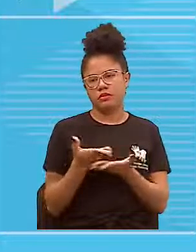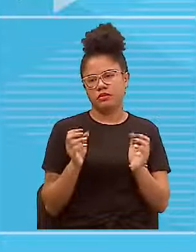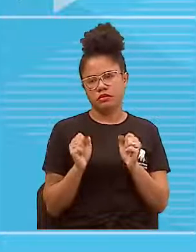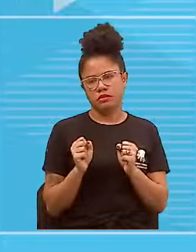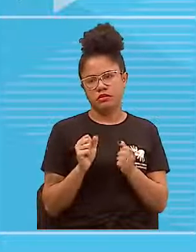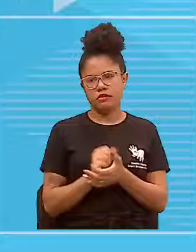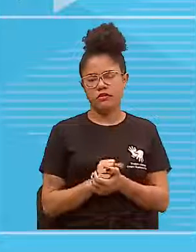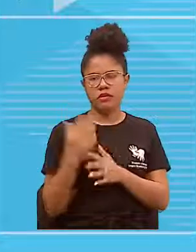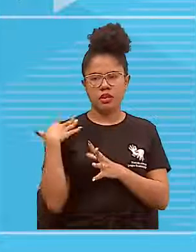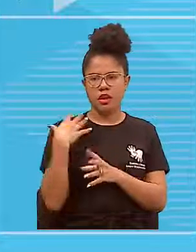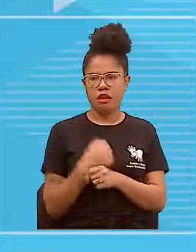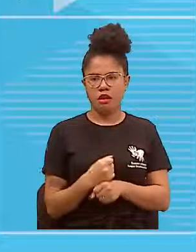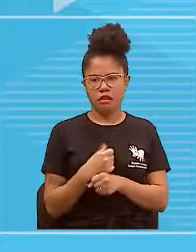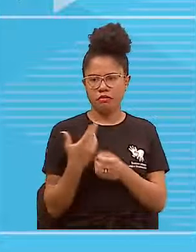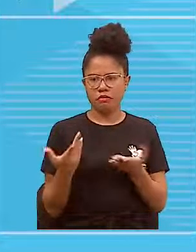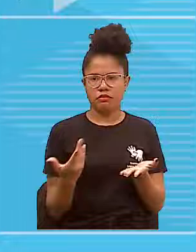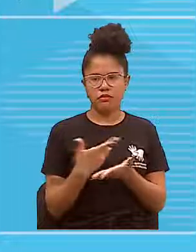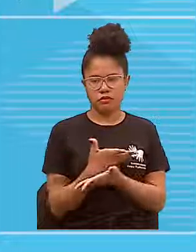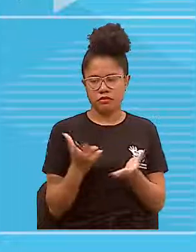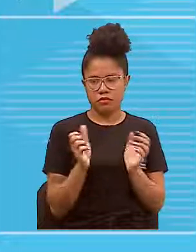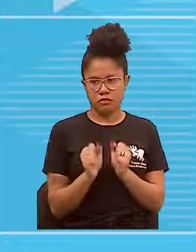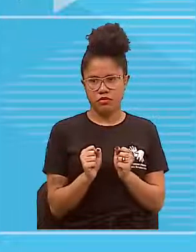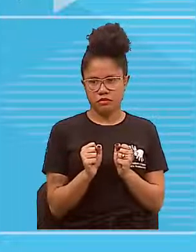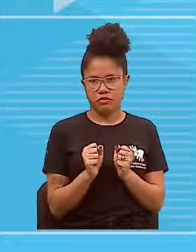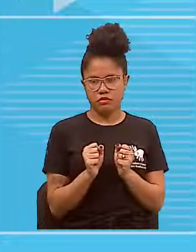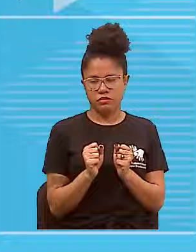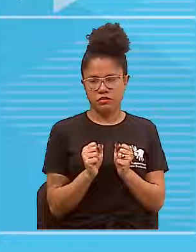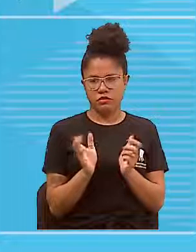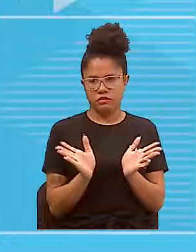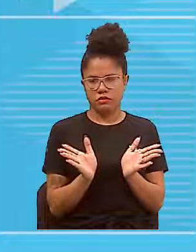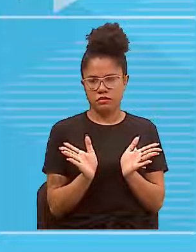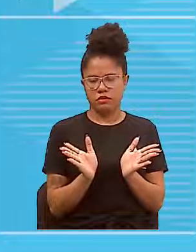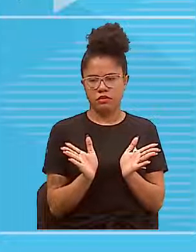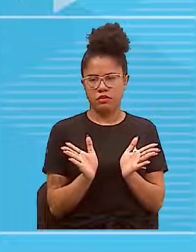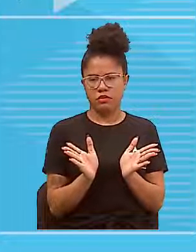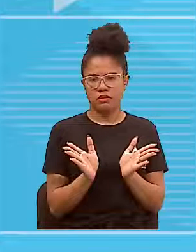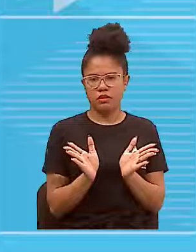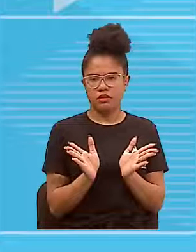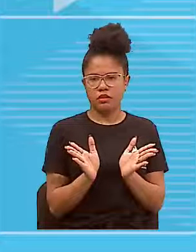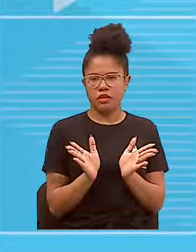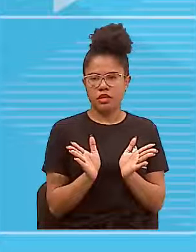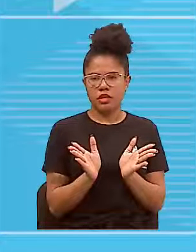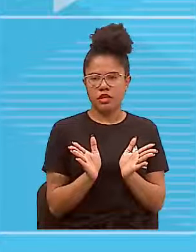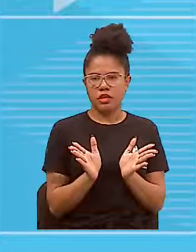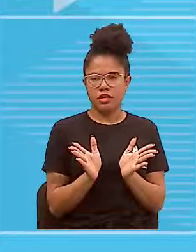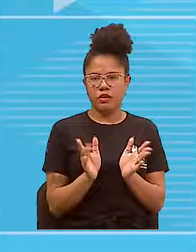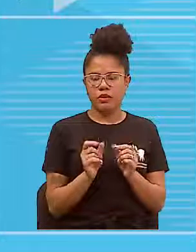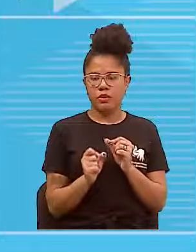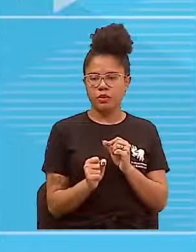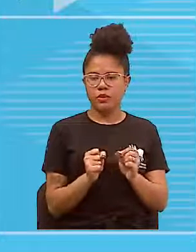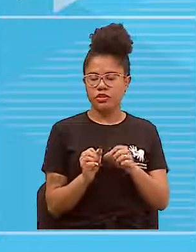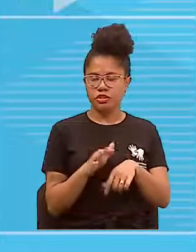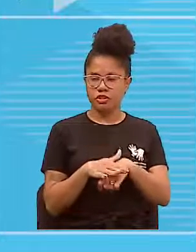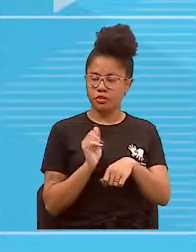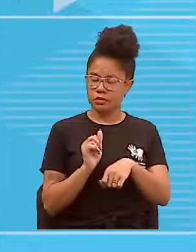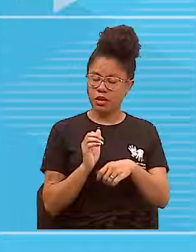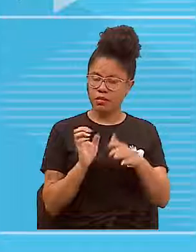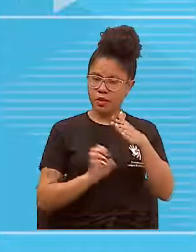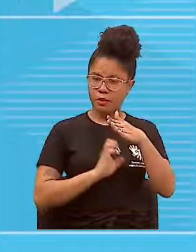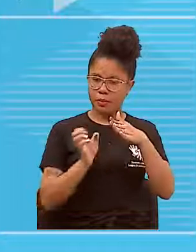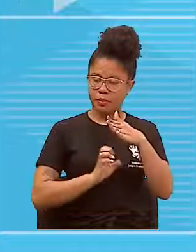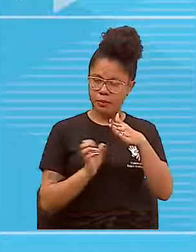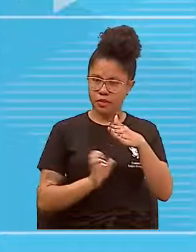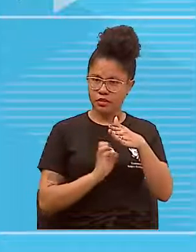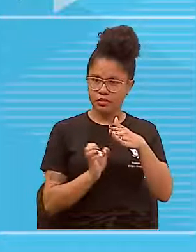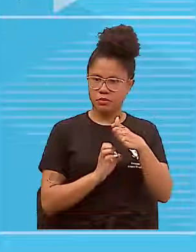André. Você pode contratar uma empresa para fazer um levantamento para você. Certo? Até